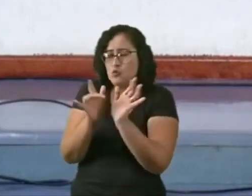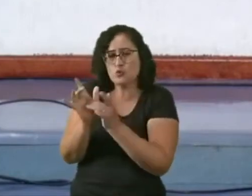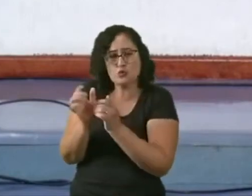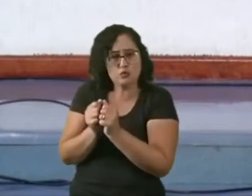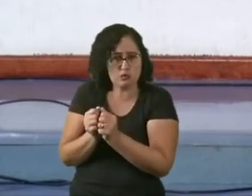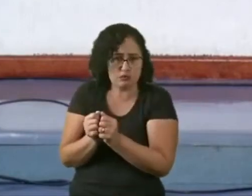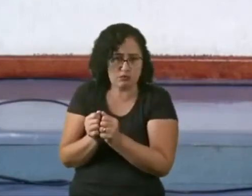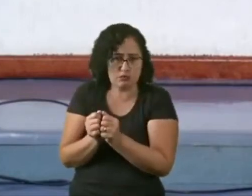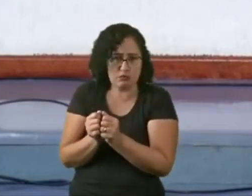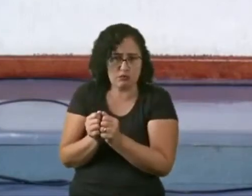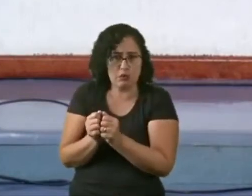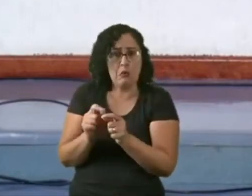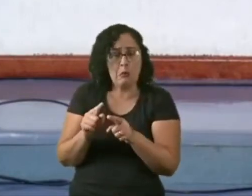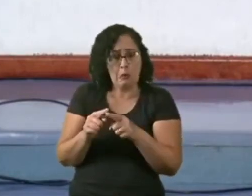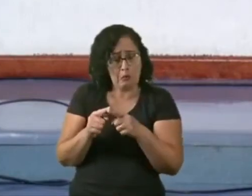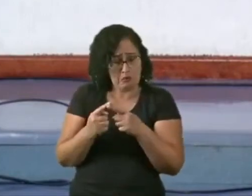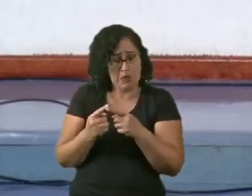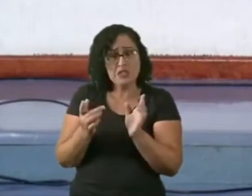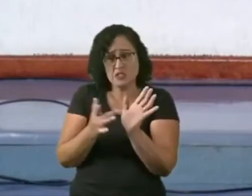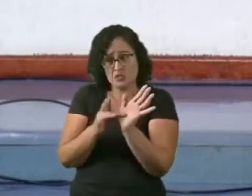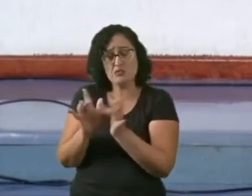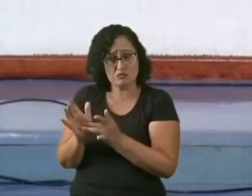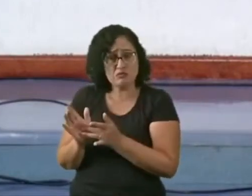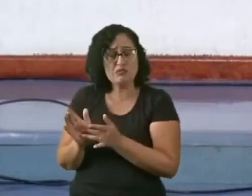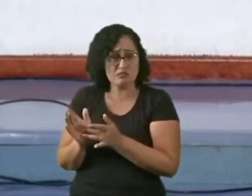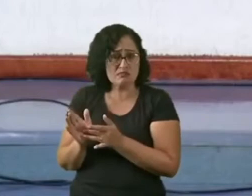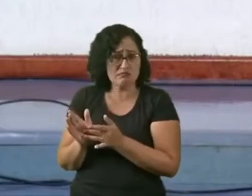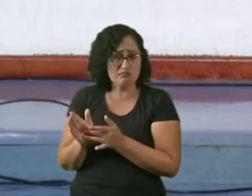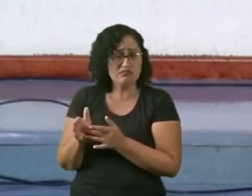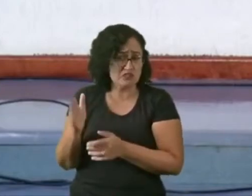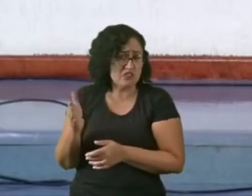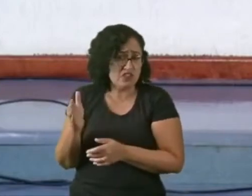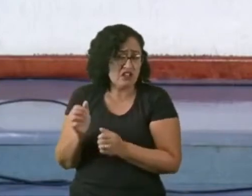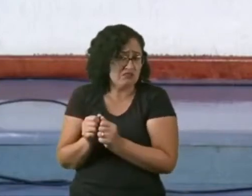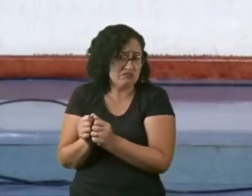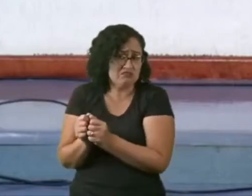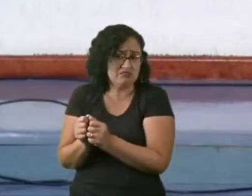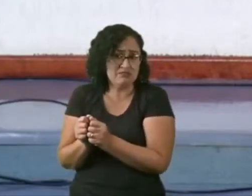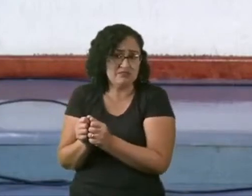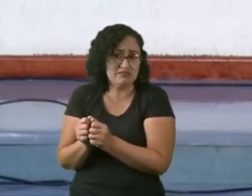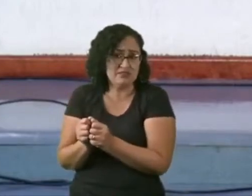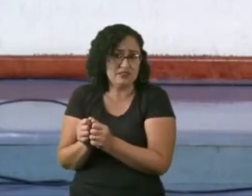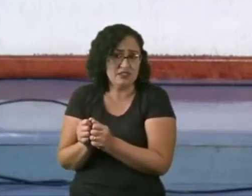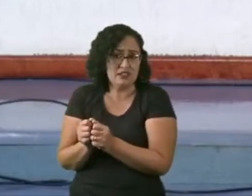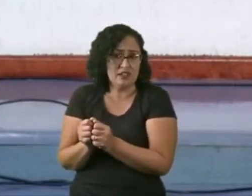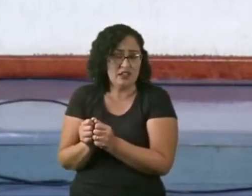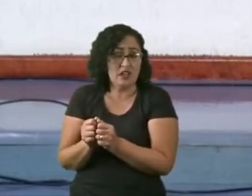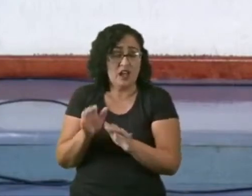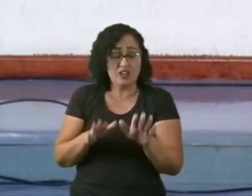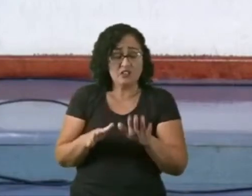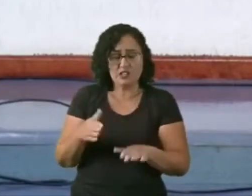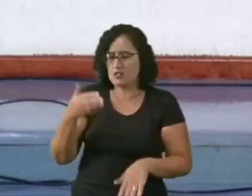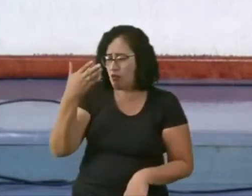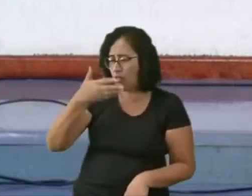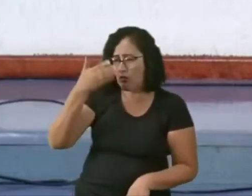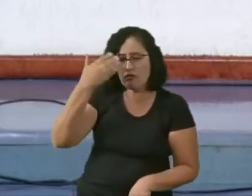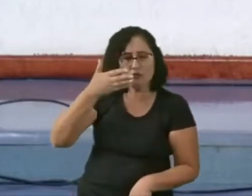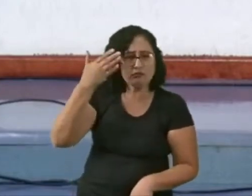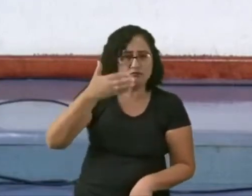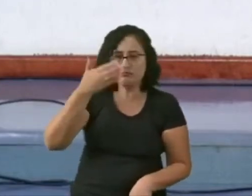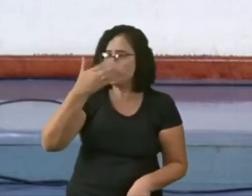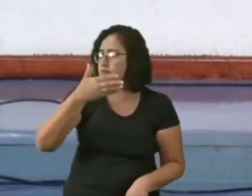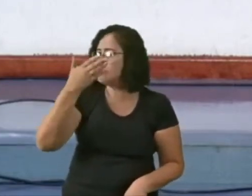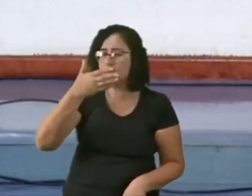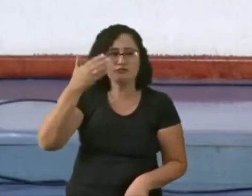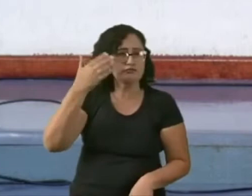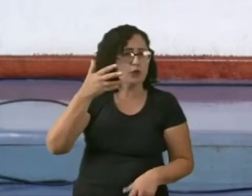conosco. Mesmo antes da minha conversão, mesmo antes de ter entendimento de Jesus, mesmo